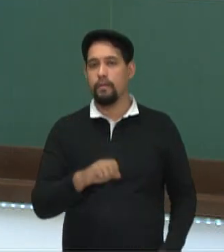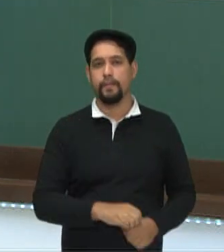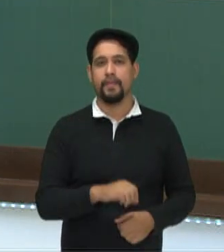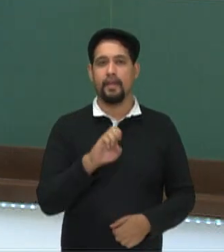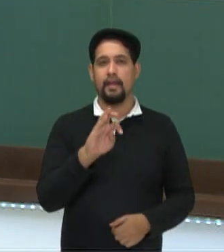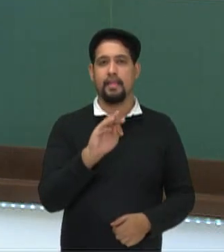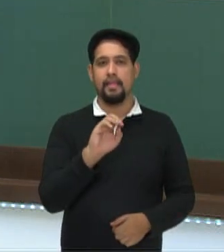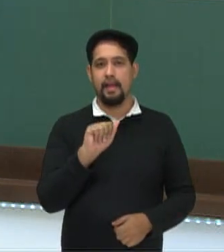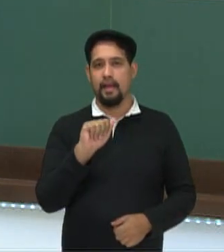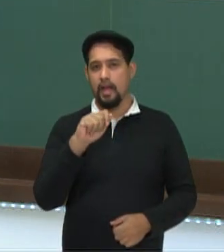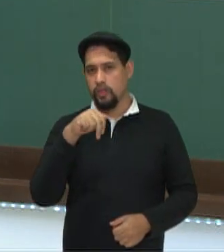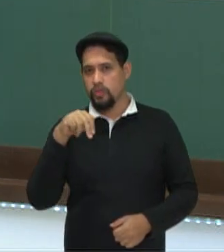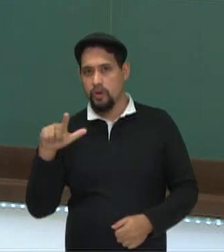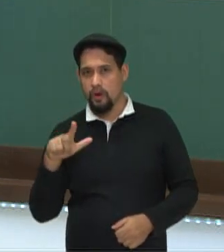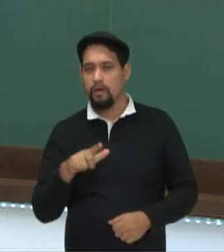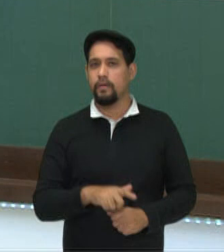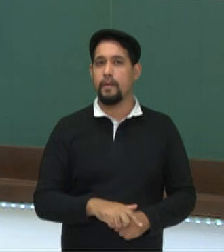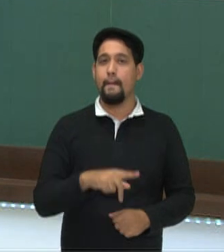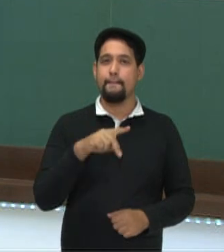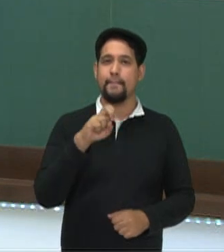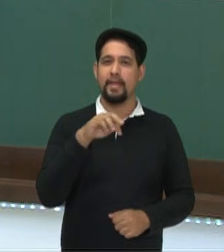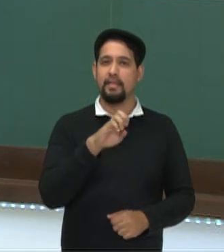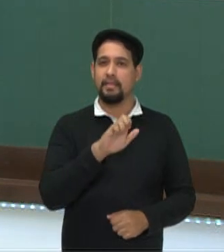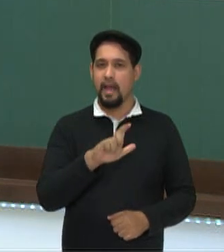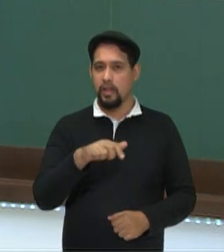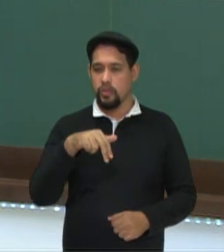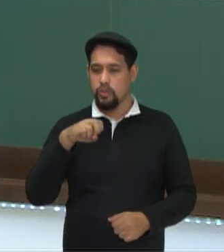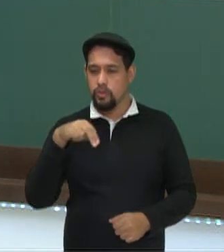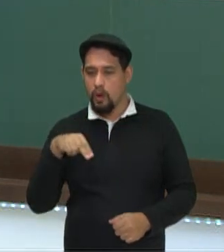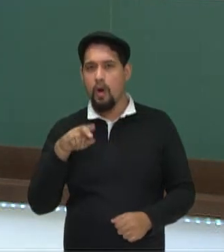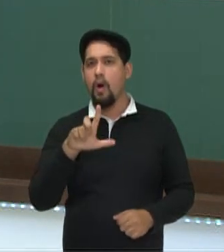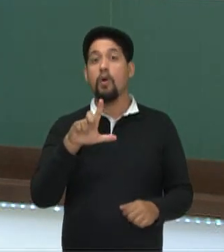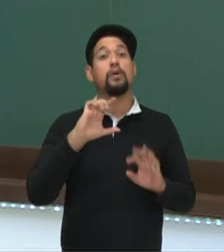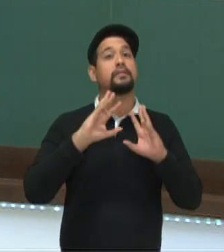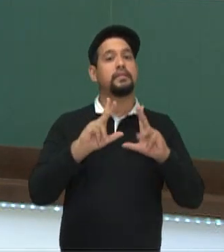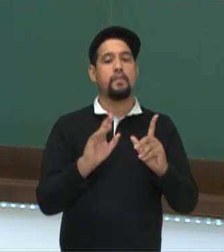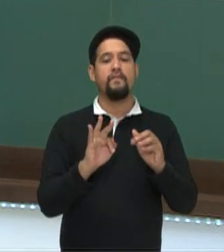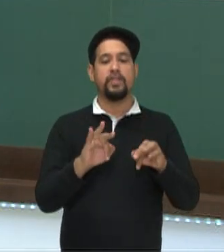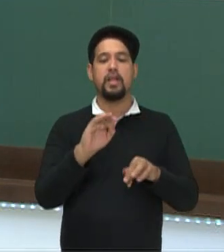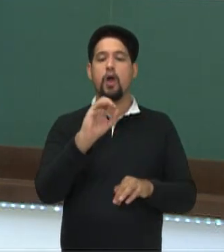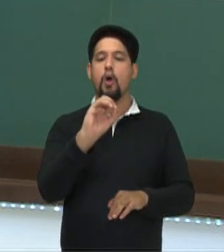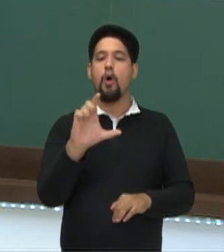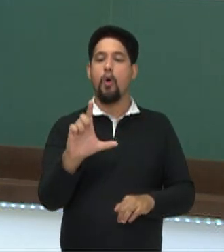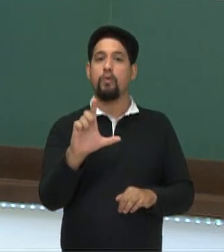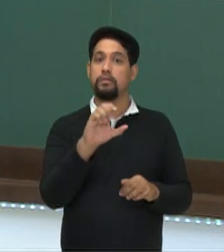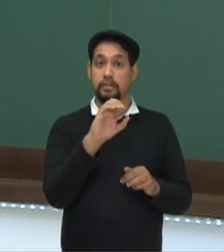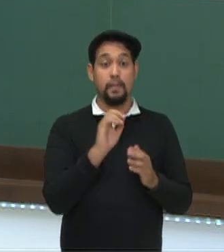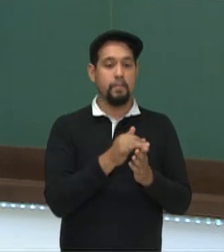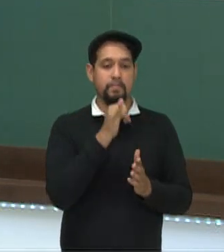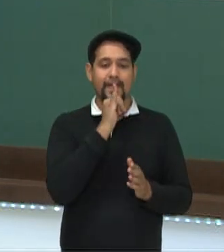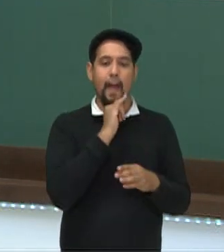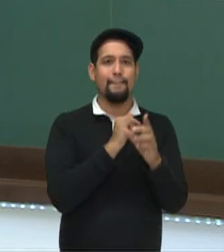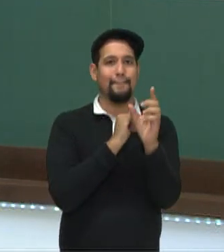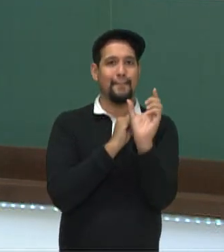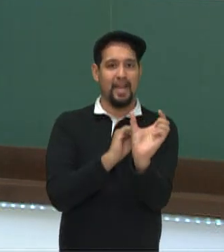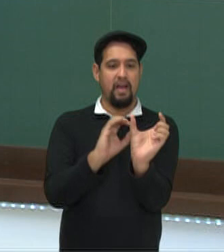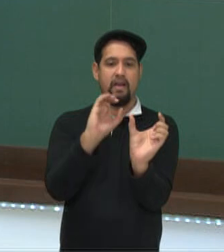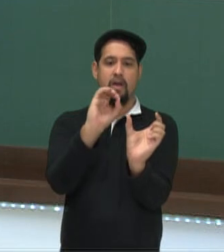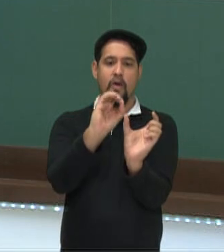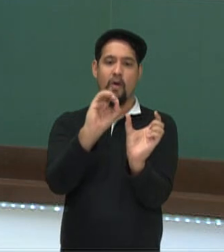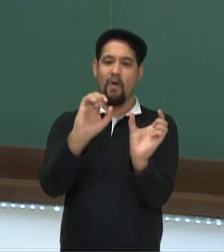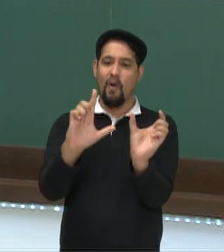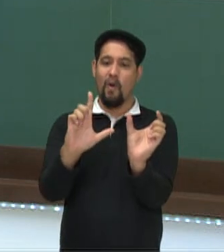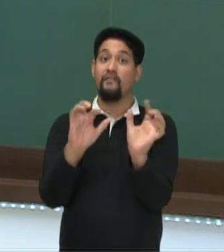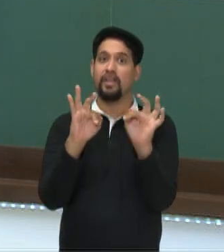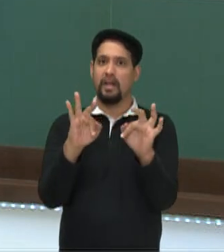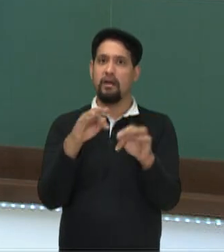etanol, butanol, pentanol, ou seja, o sufixo que caracteriza a função química orgânica